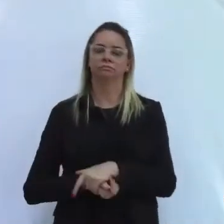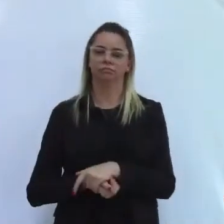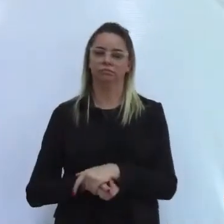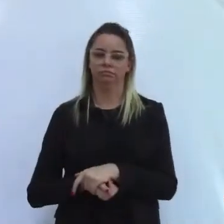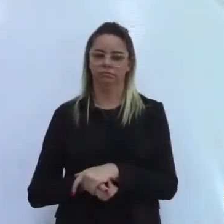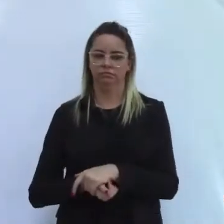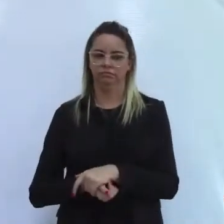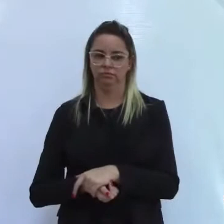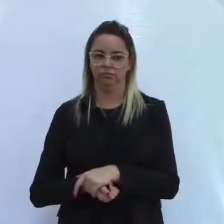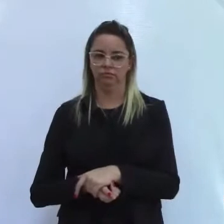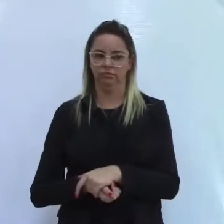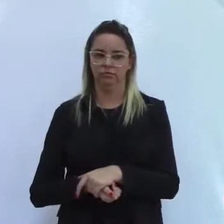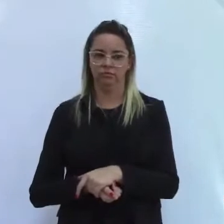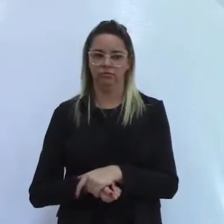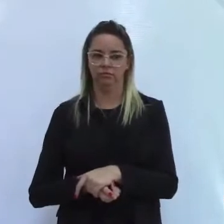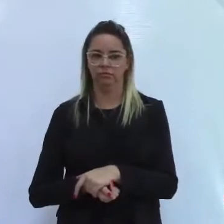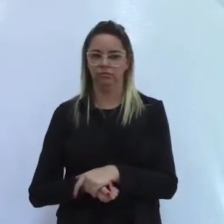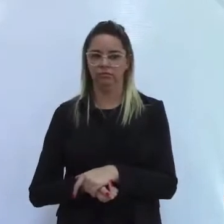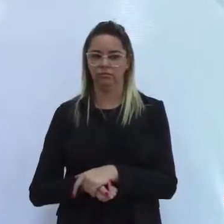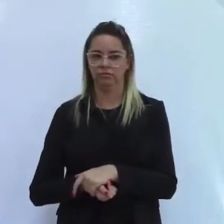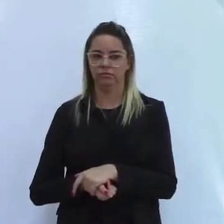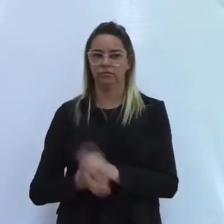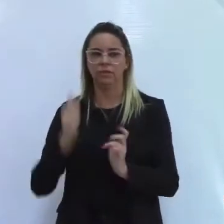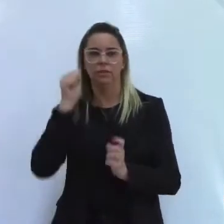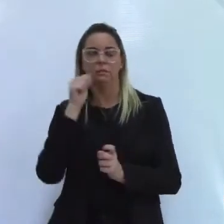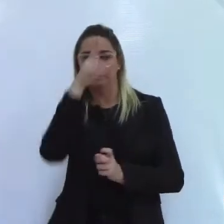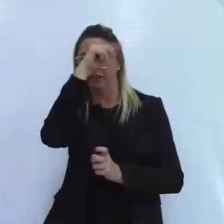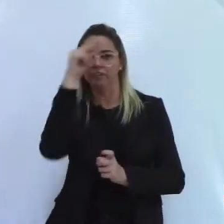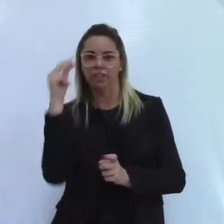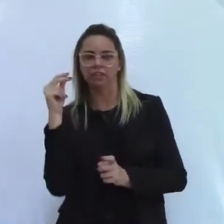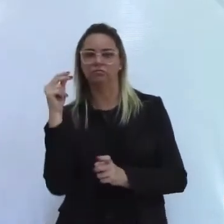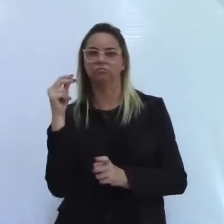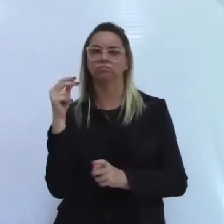A nossa ex-prefeita é candidata a deputada estadual.